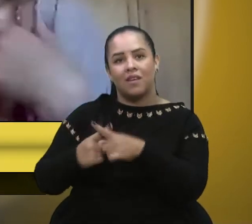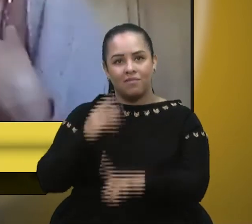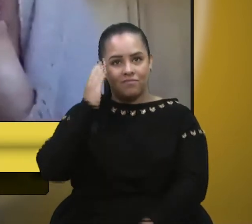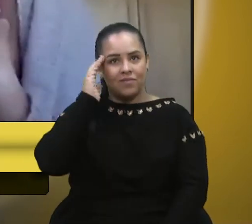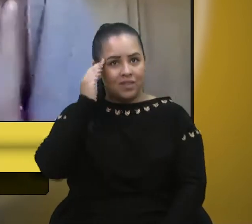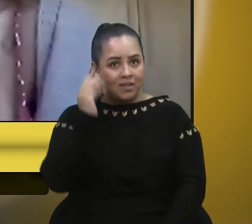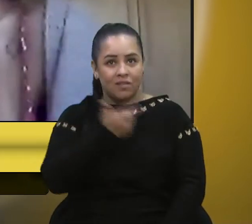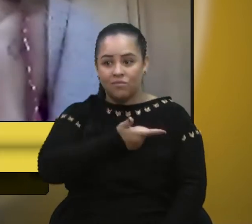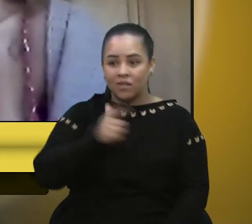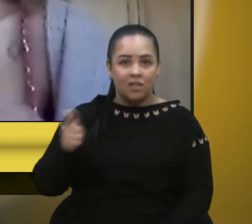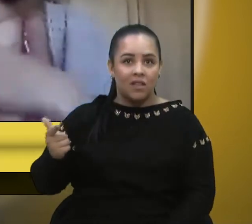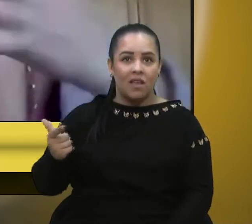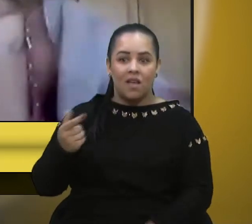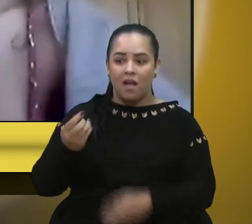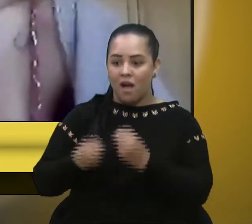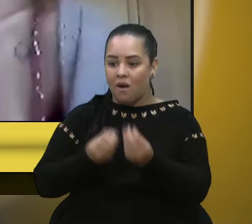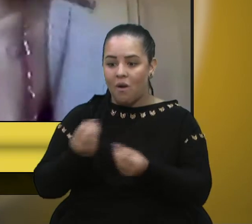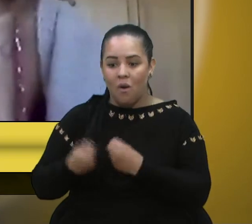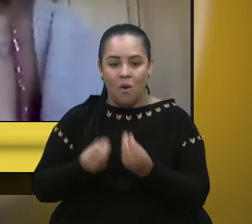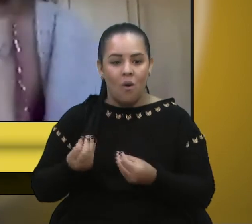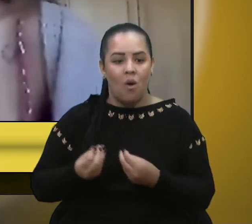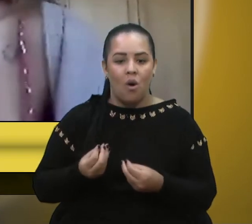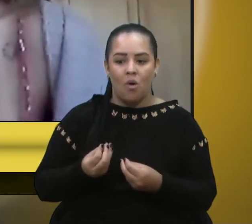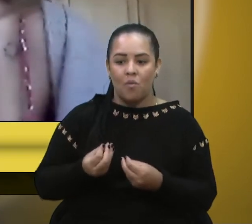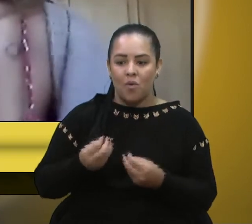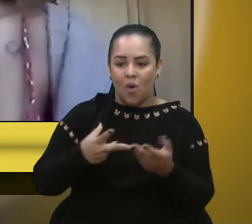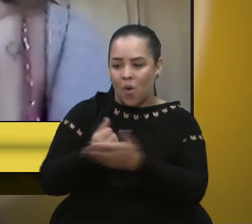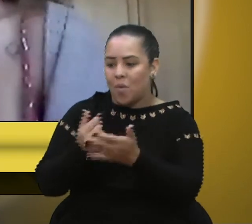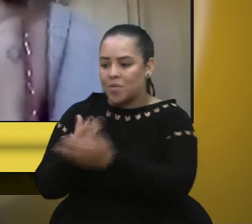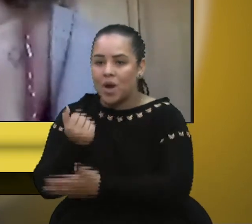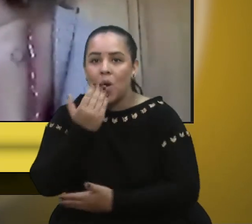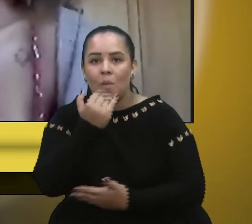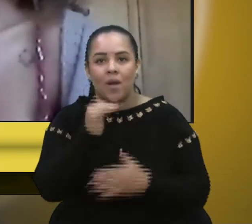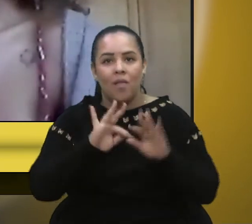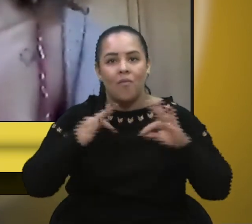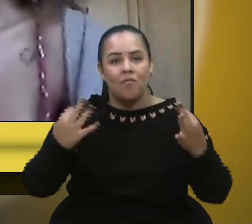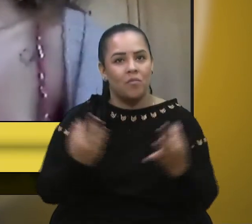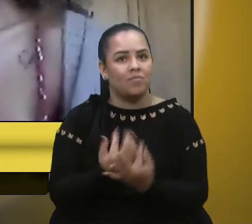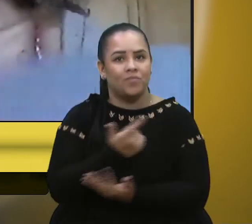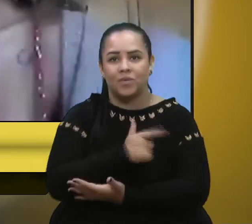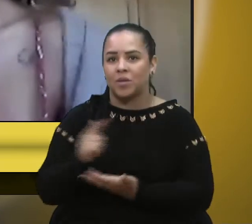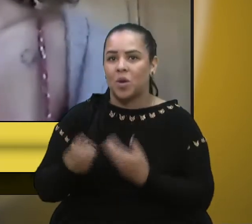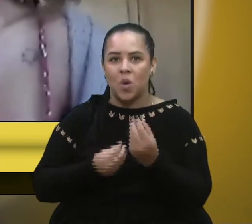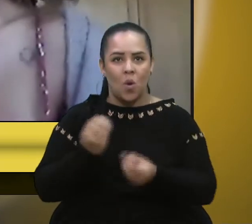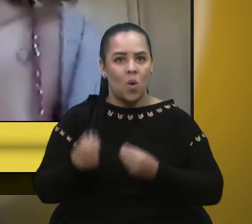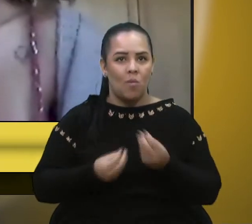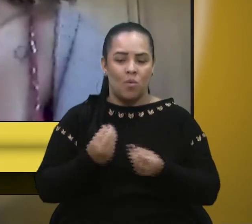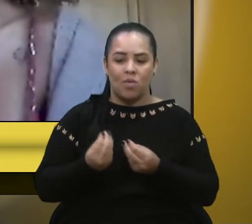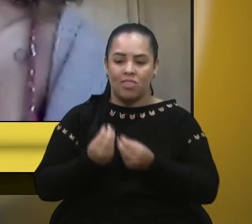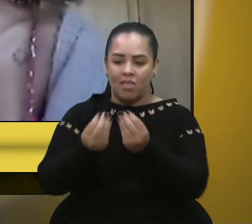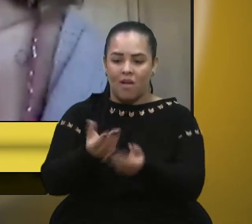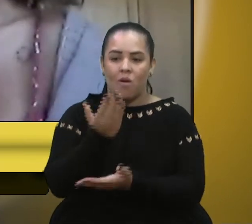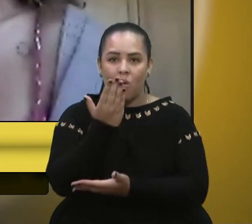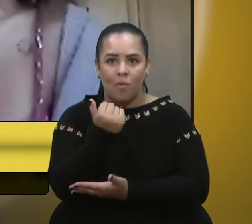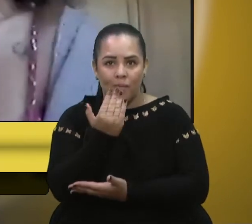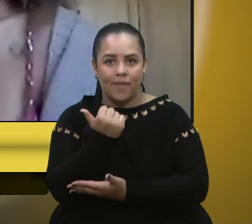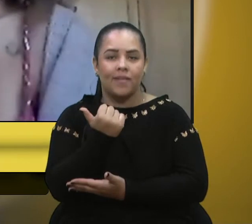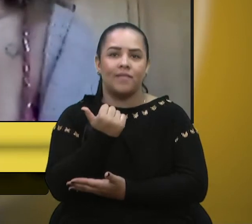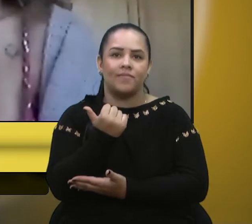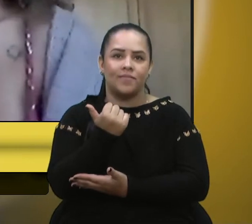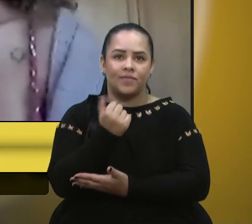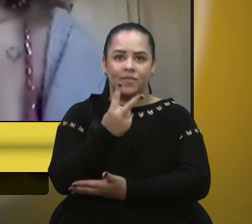que não tem mais de onde tirar sustento para suas famílias, que não tem mais como colocar comida na mesa dos seus filhos, né?